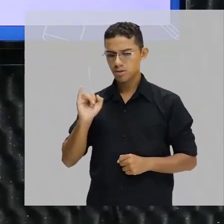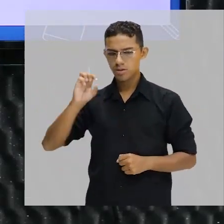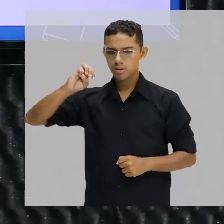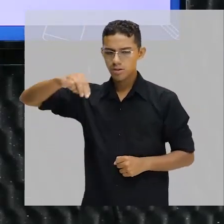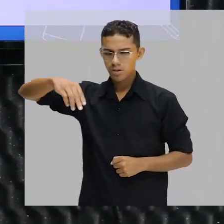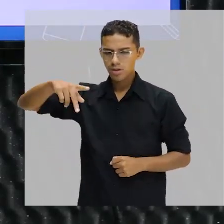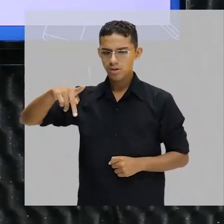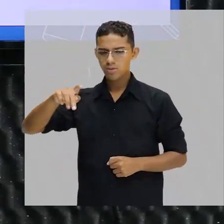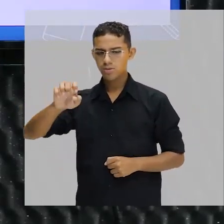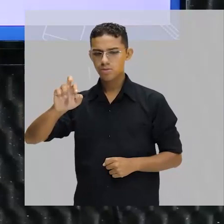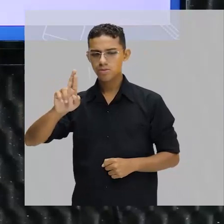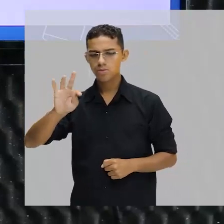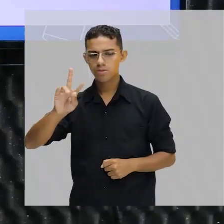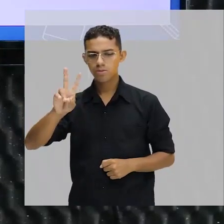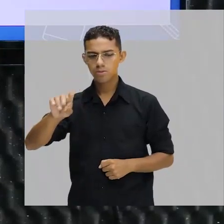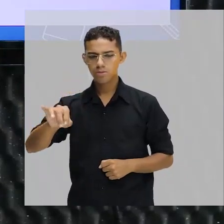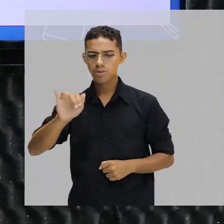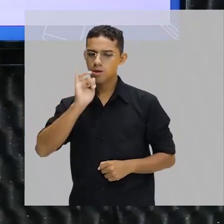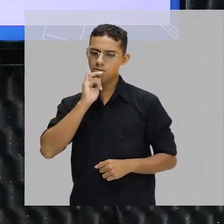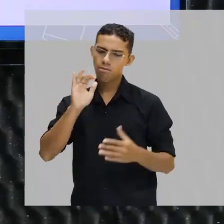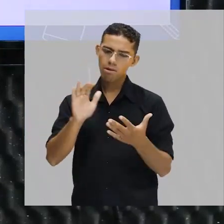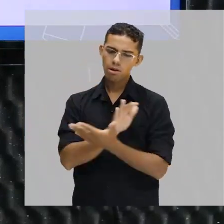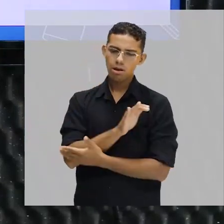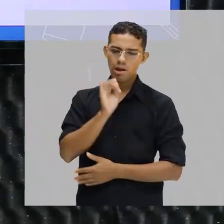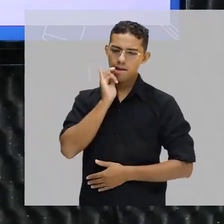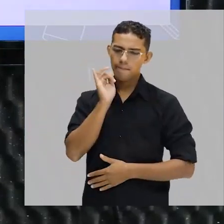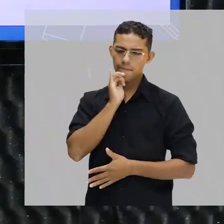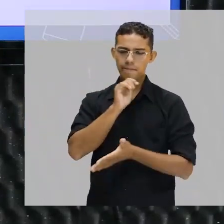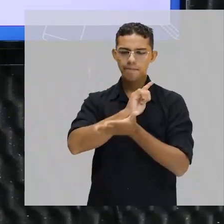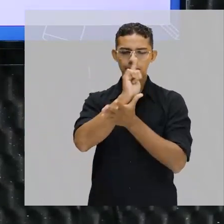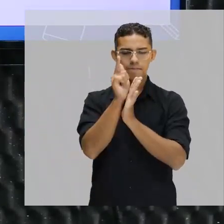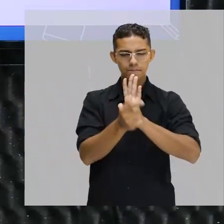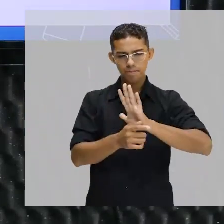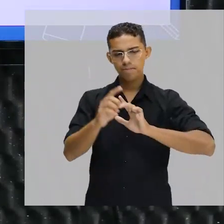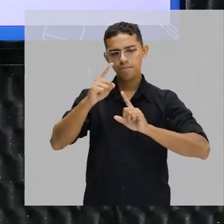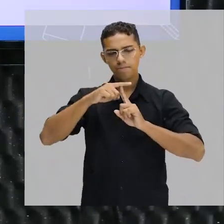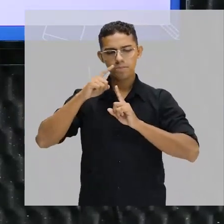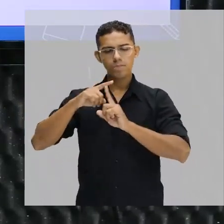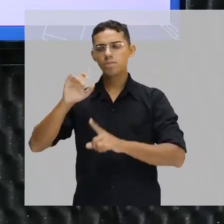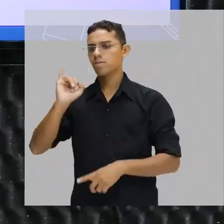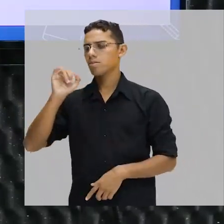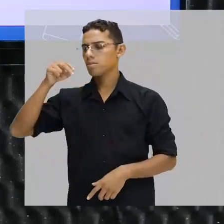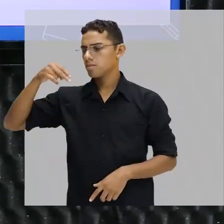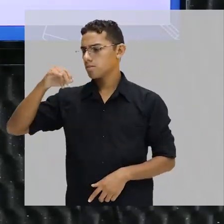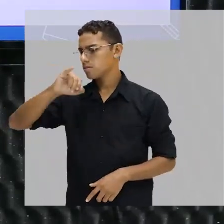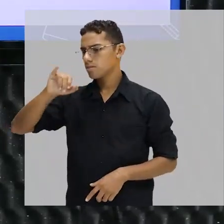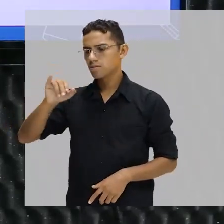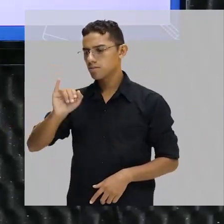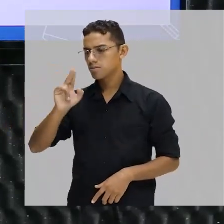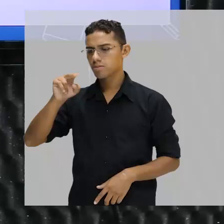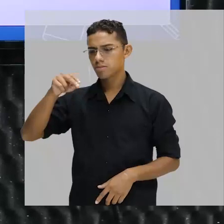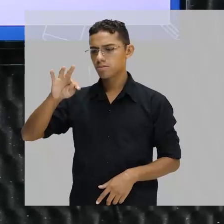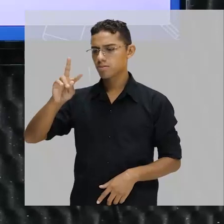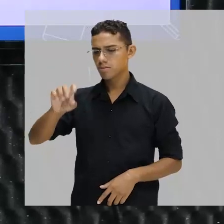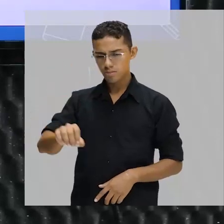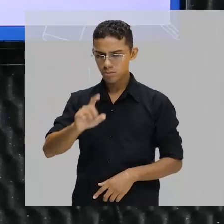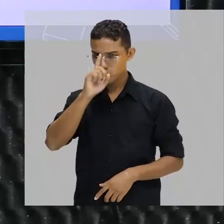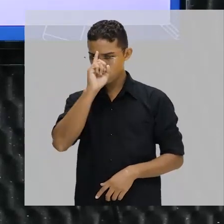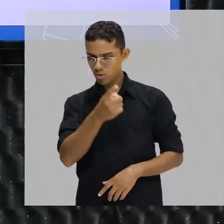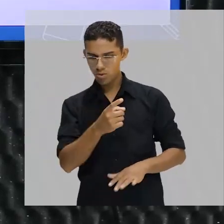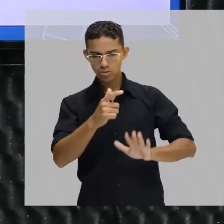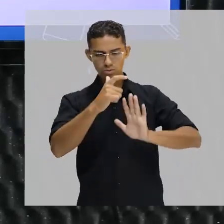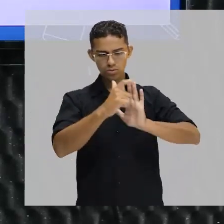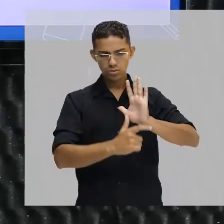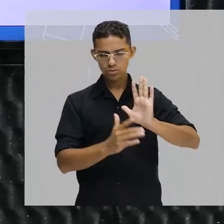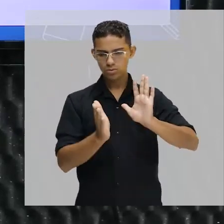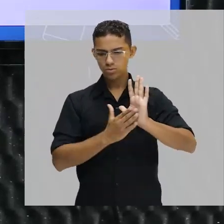imperativo. Alguns exemplos de gêneros injuntivos. O que é injuntivo, turma? Quando ele dá uma ordem, né?